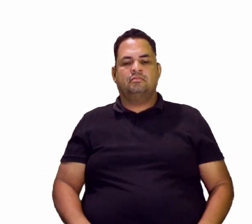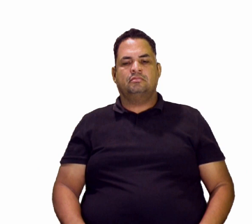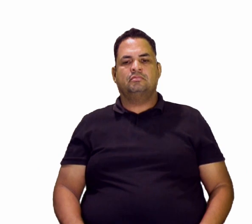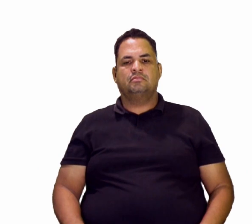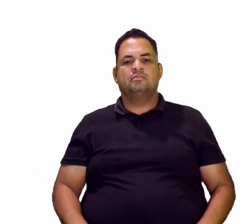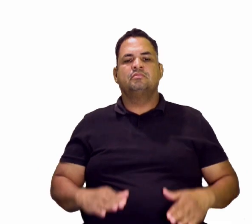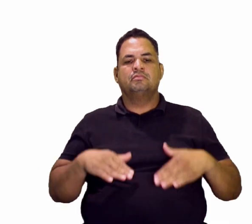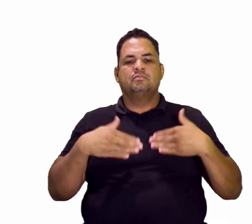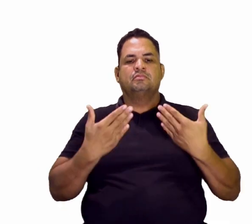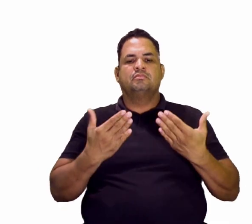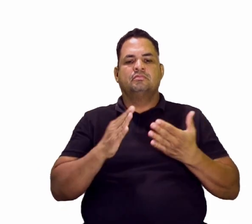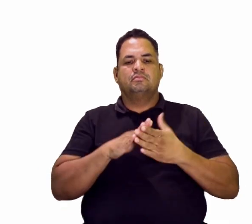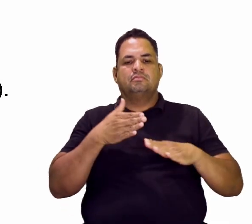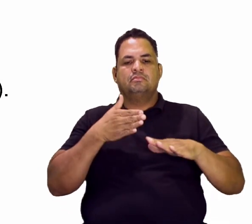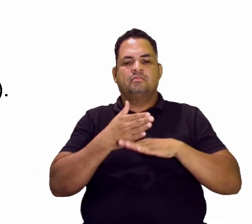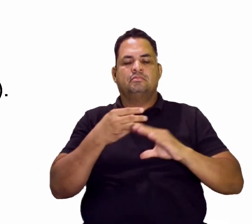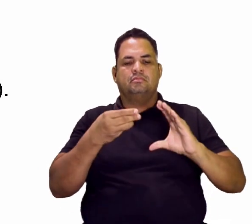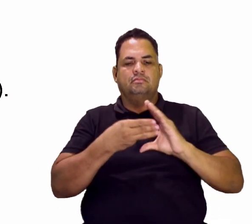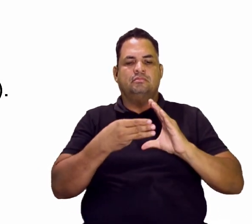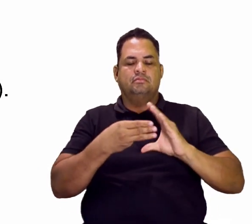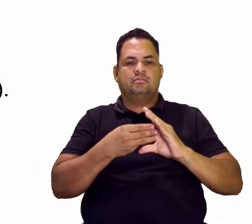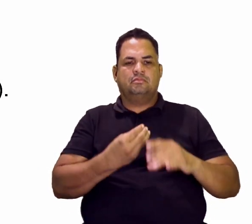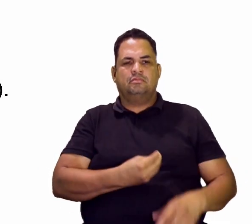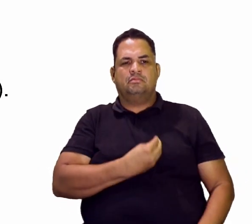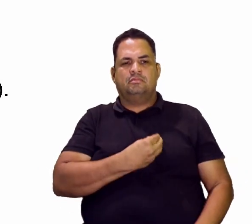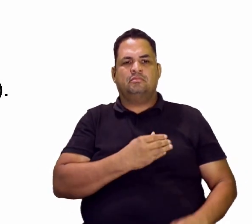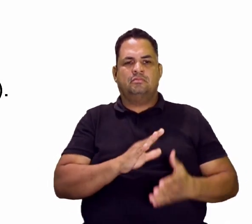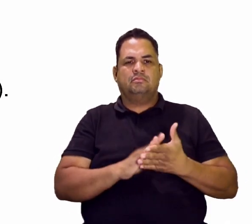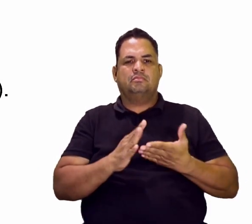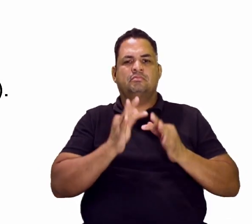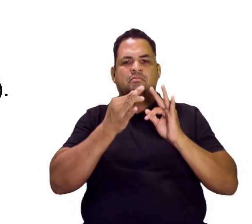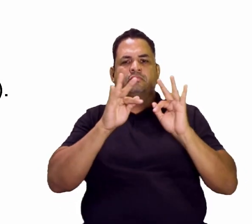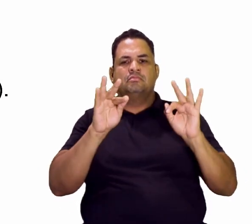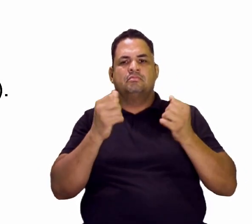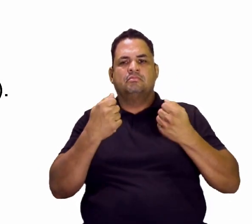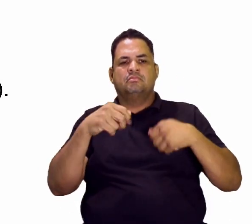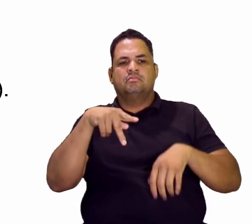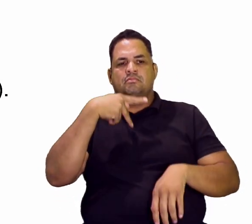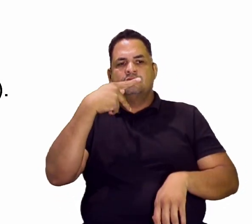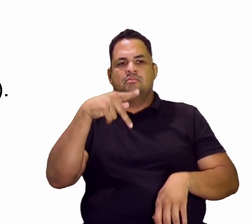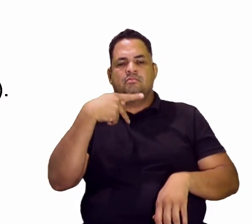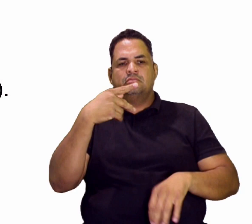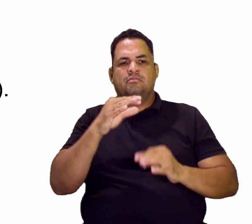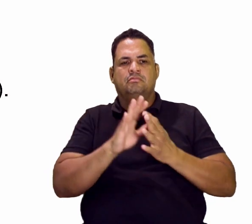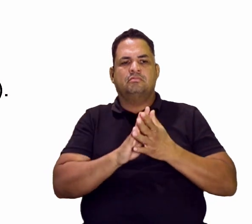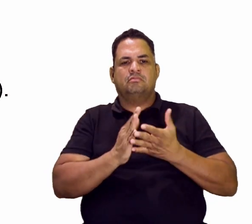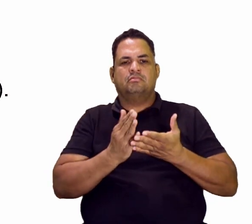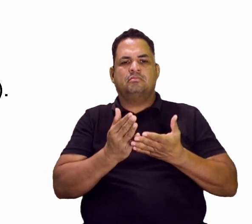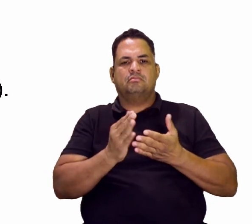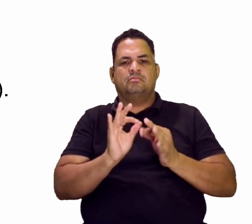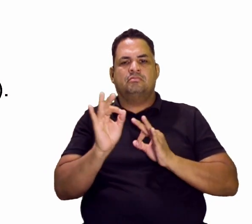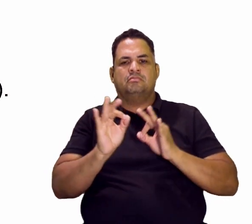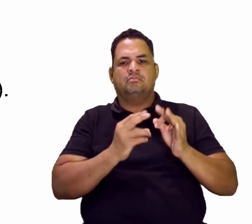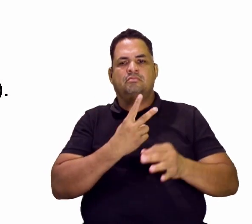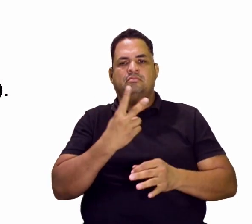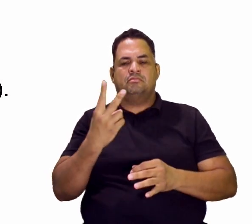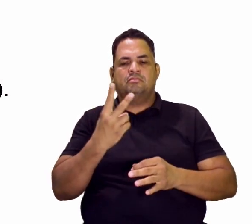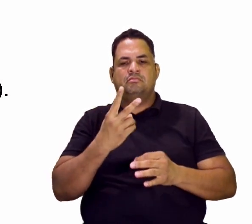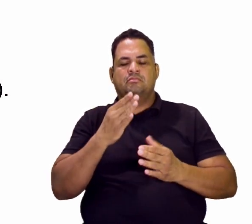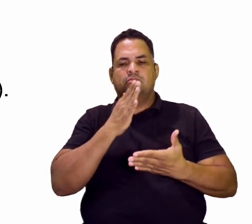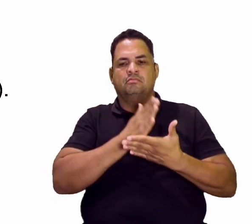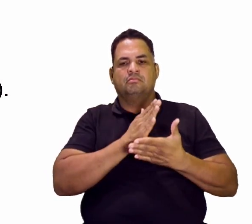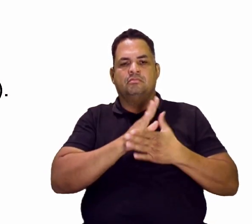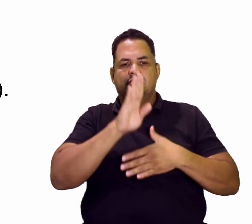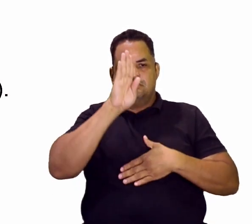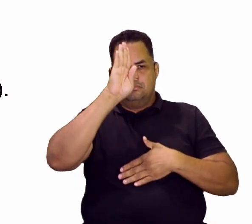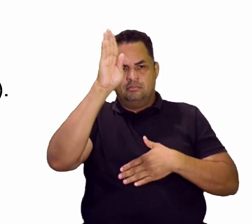DNA quando ele entra na célula do organismo. De uma maneira simplificada, podemos dizer que eles são organismos formados por duas